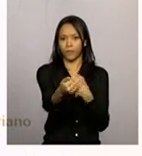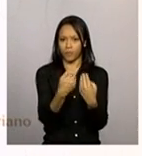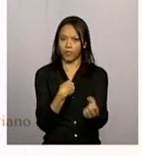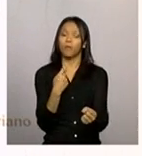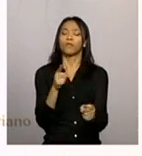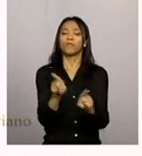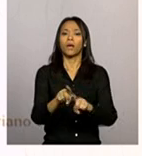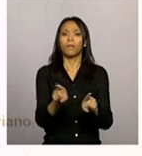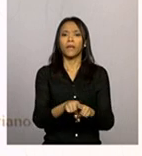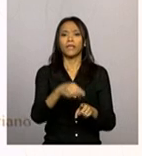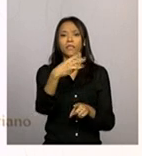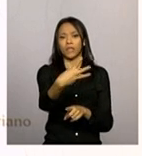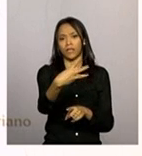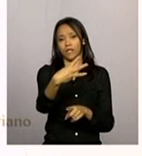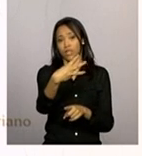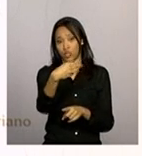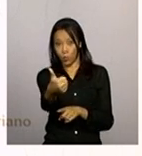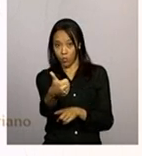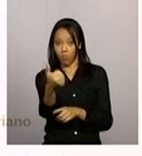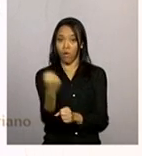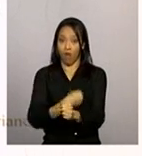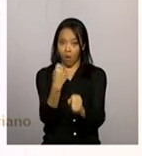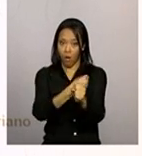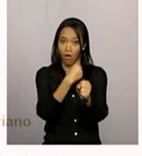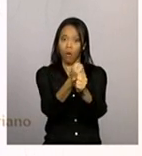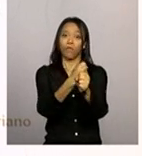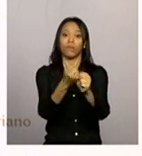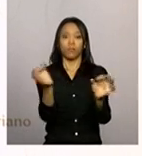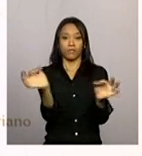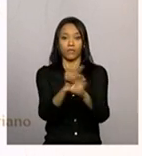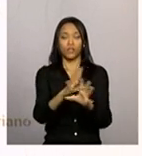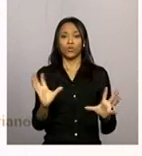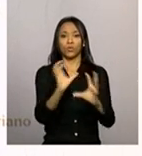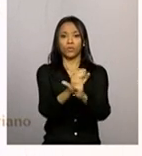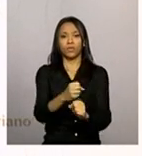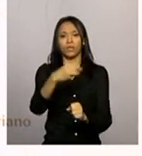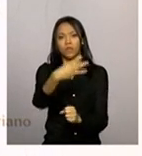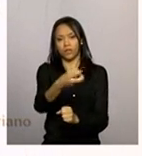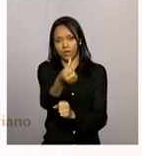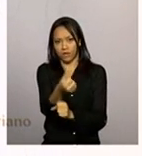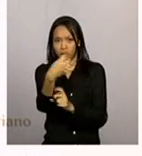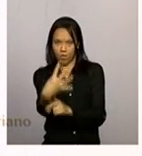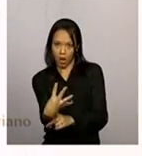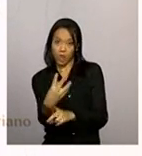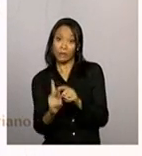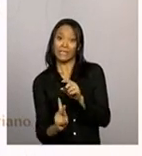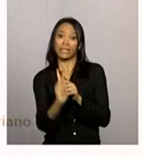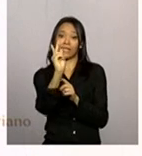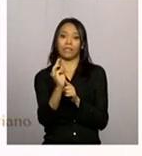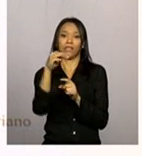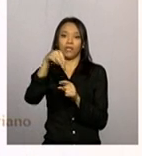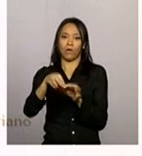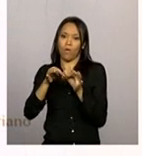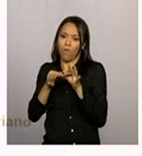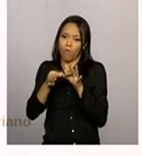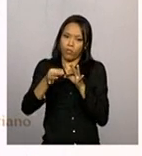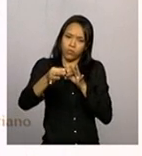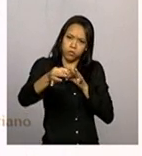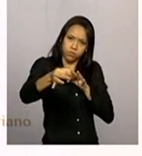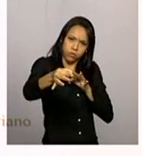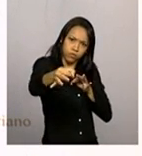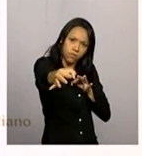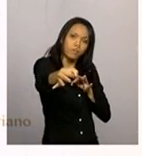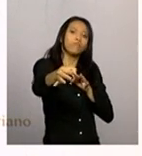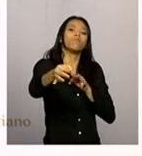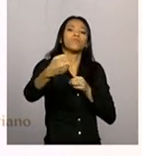em operação 31 obras, que juntas somam 364 quilômetros